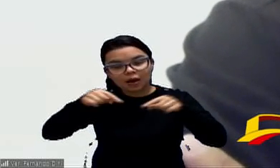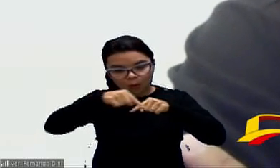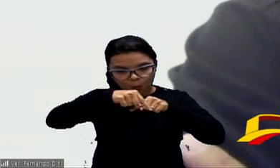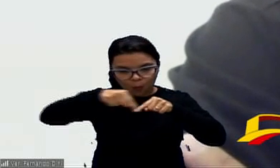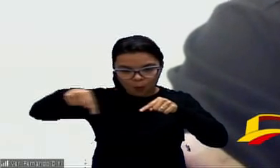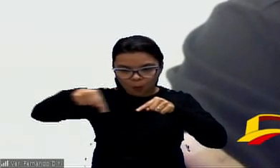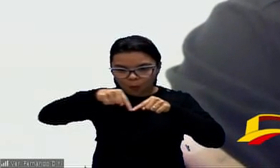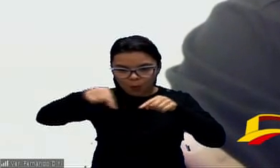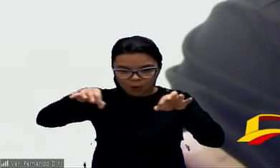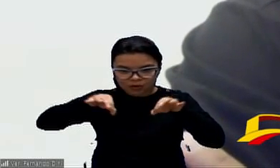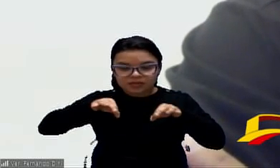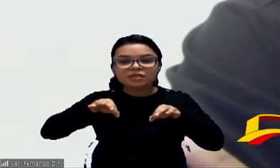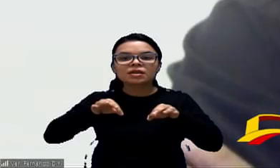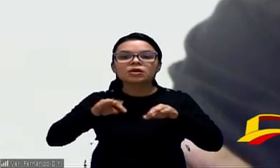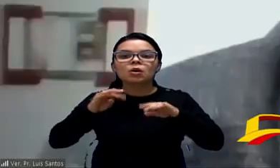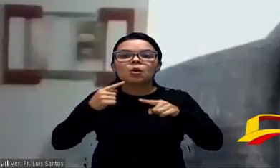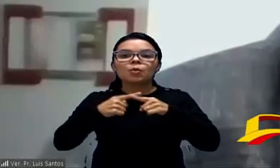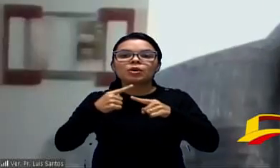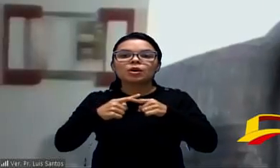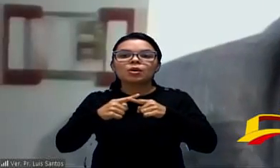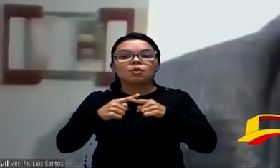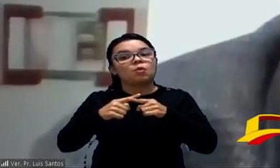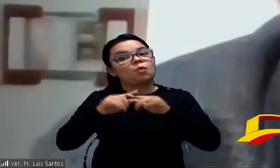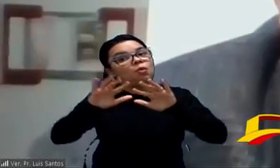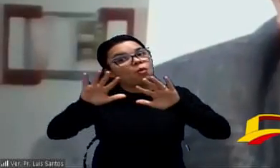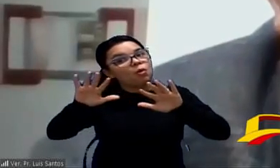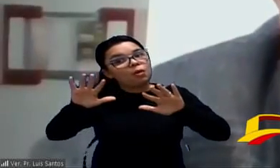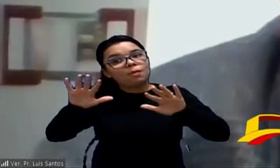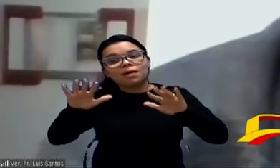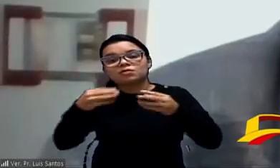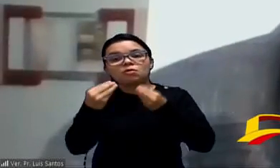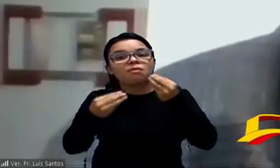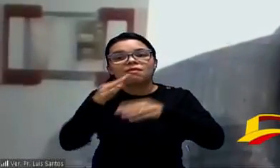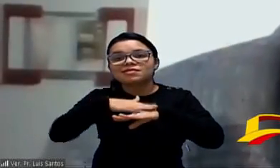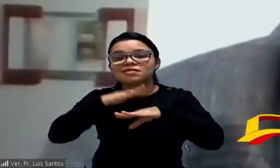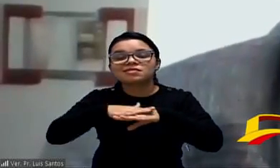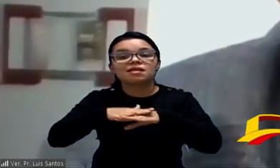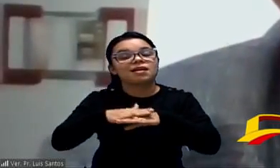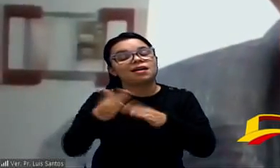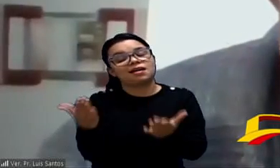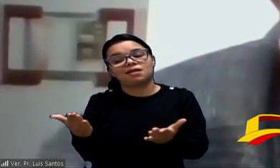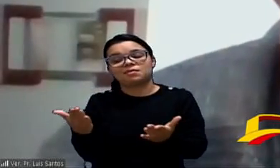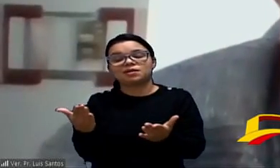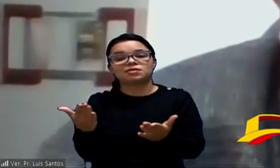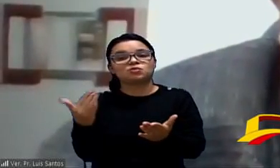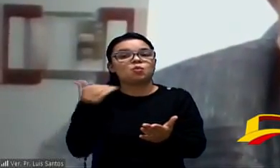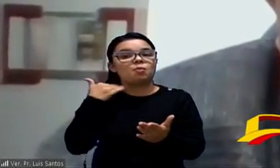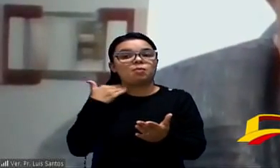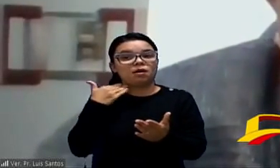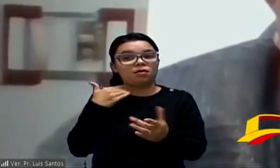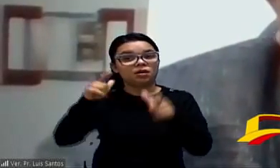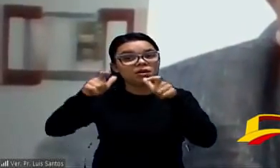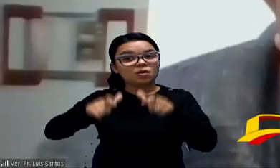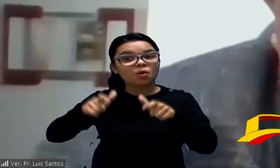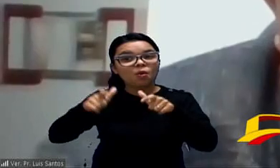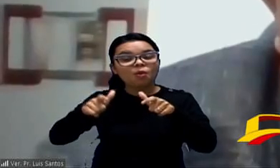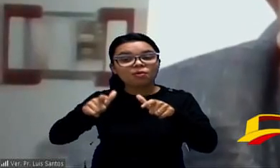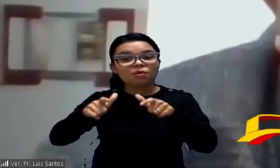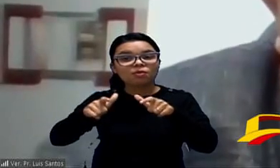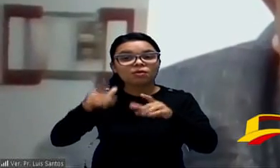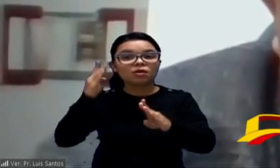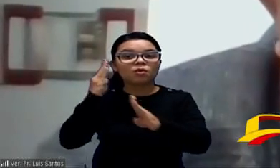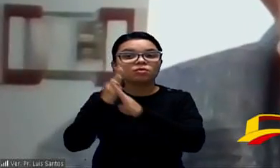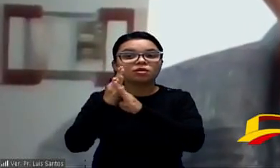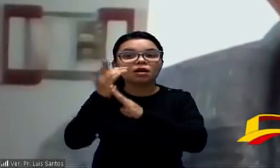entendeu, Luiz? Pode ser. Banco que arrume um outro lugar. Vamos fazer o seguinte, vamos deixar do jeito que está, eu vou estudar